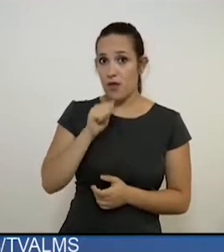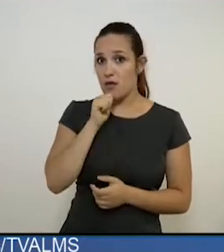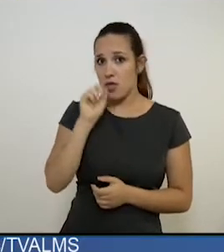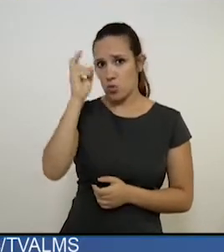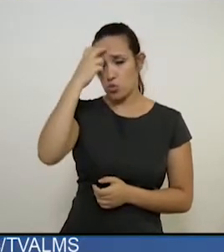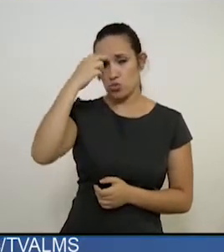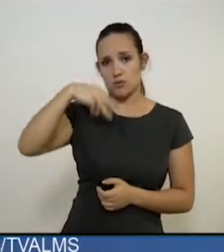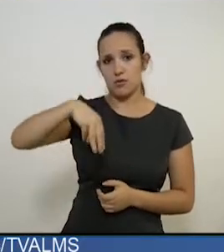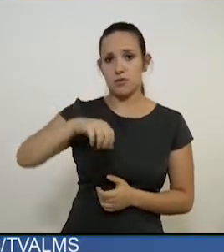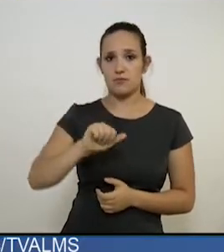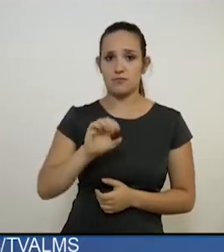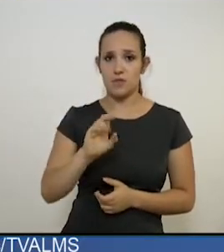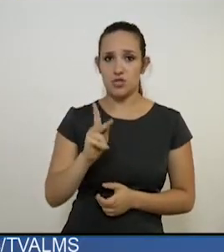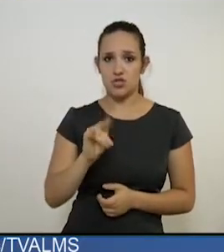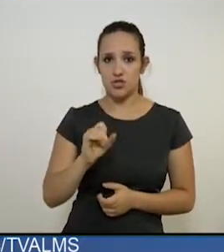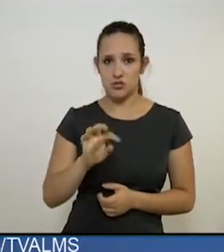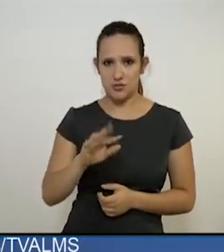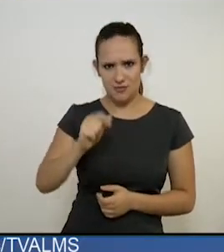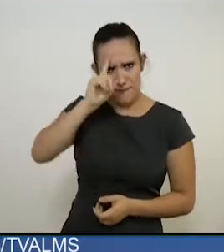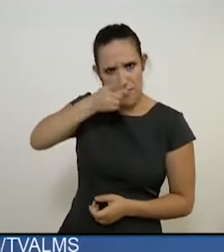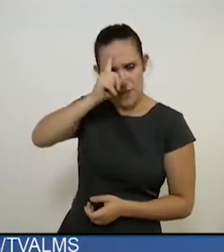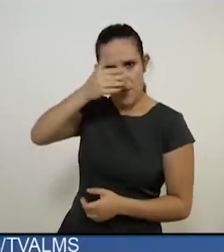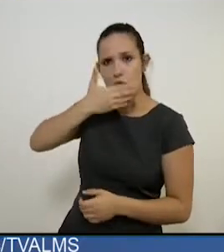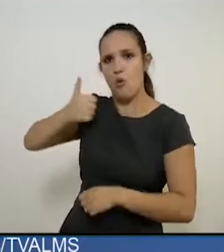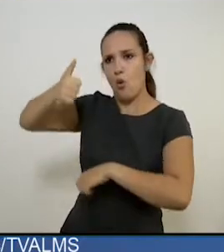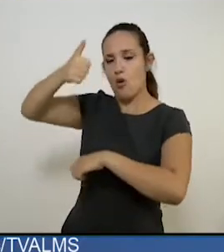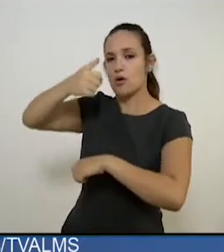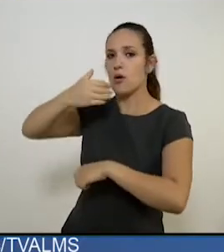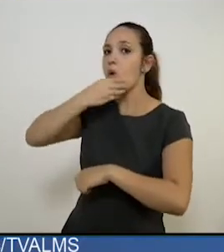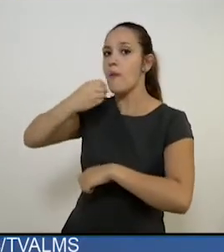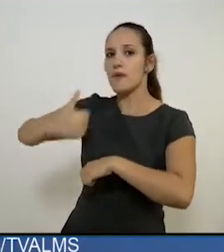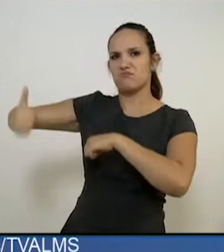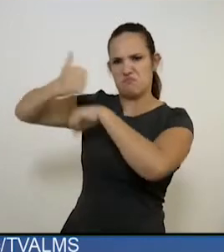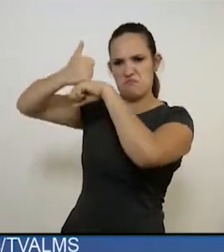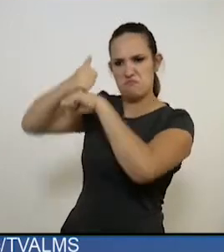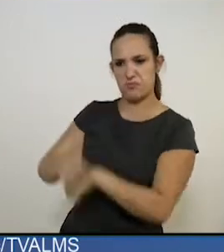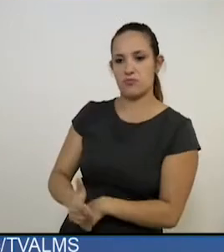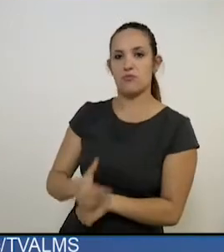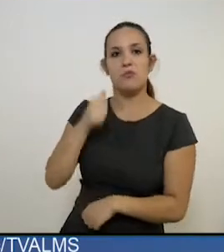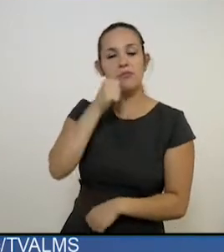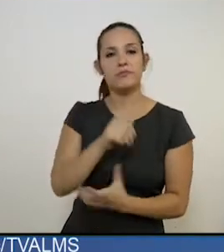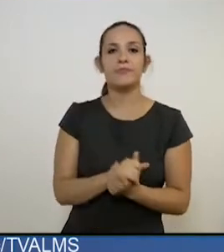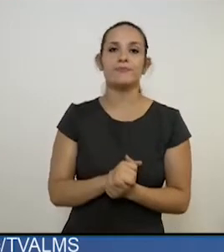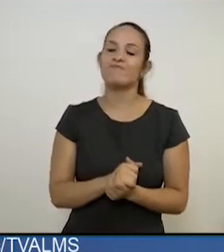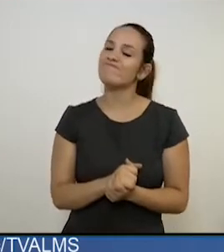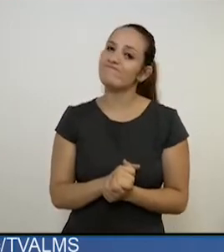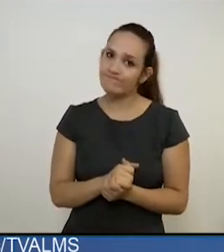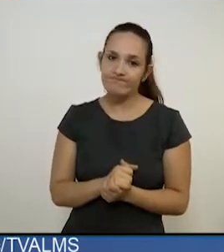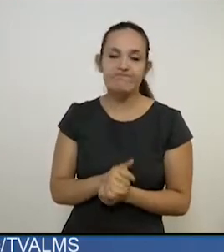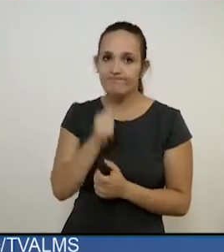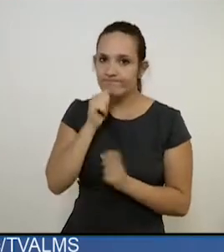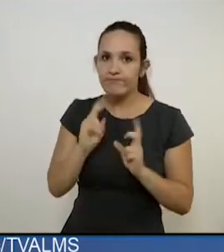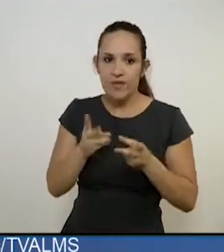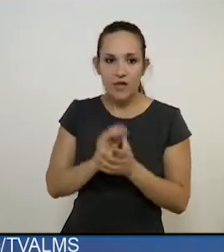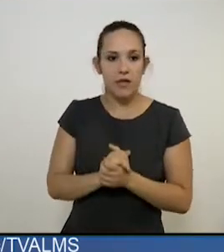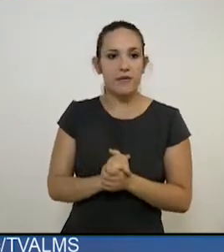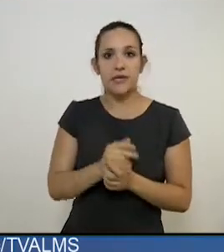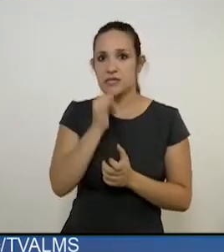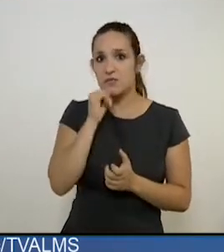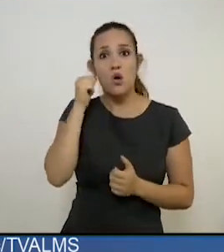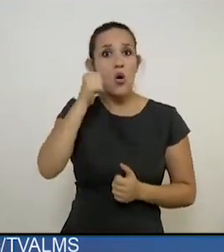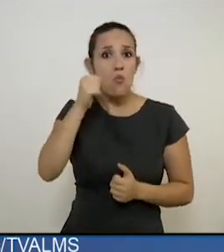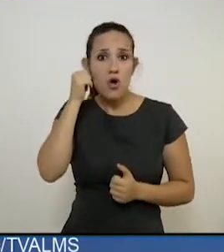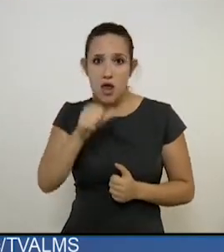é um problema recorrente, visto que na maioria dos lares ainda cabe à mulher, somente à mulher, a tarefa de